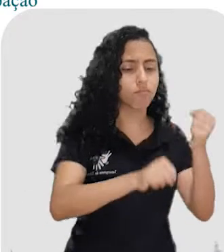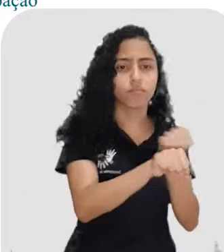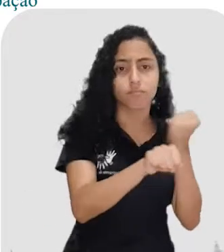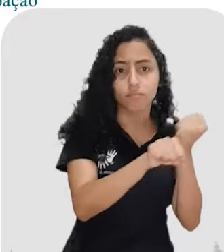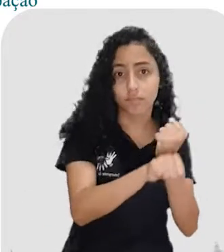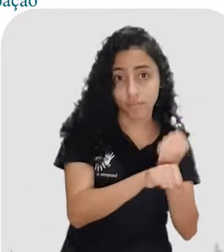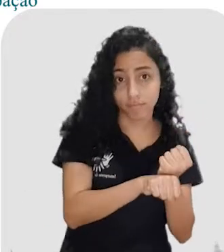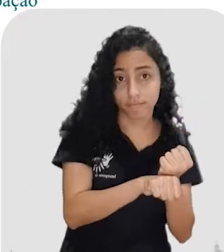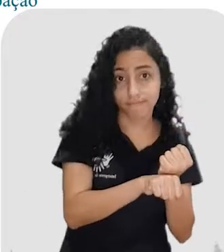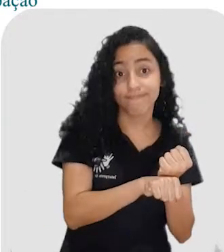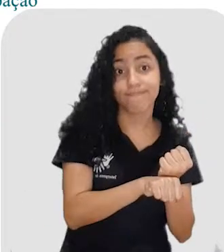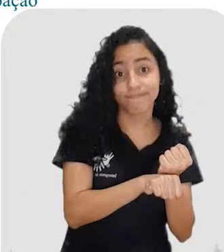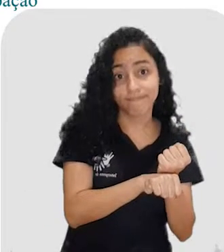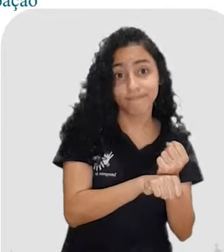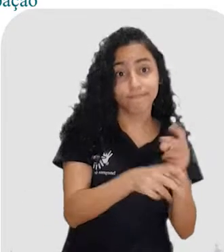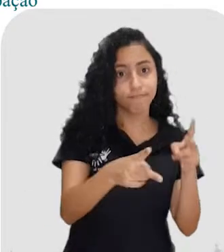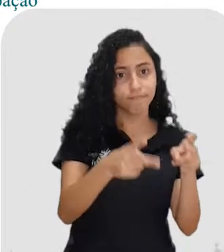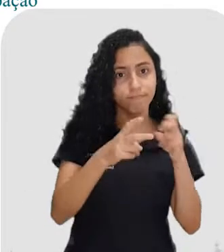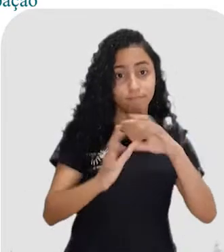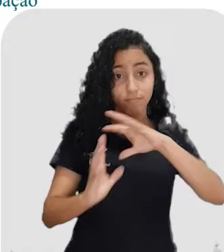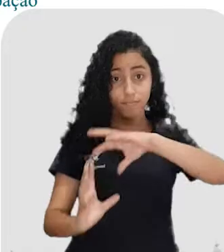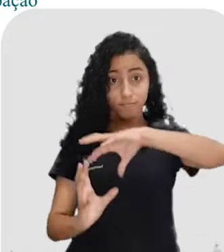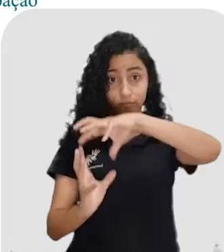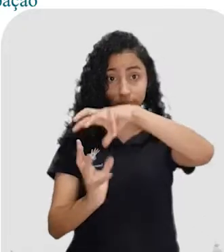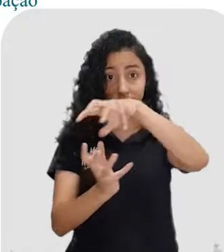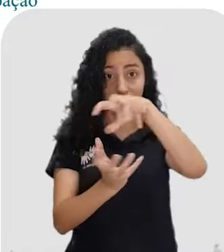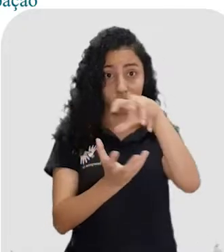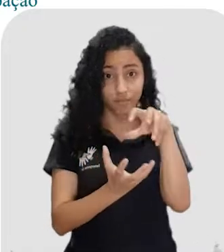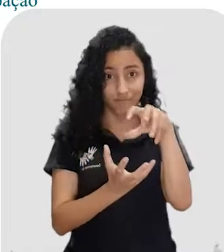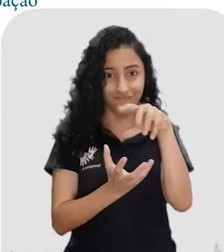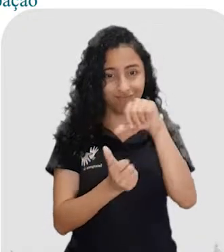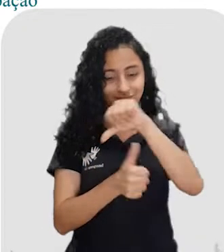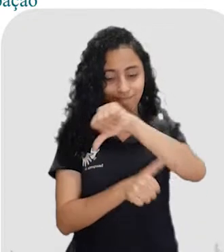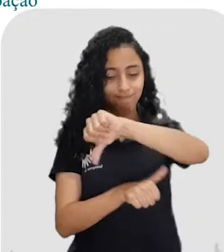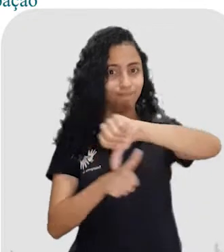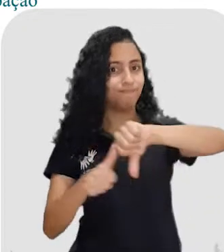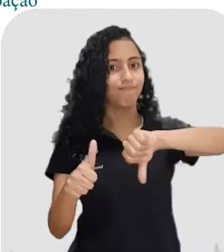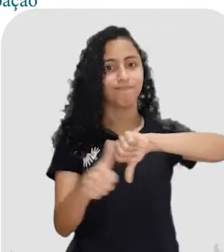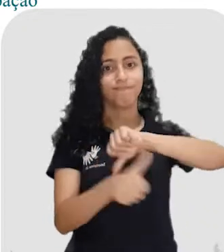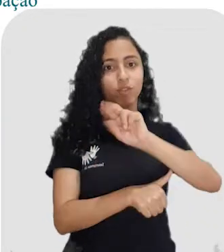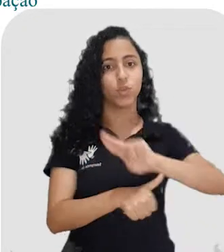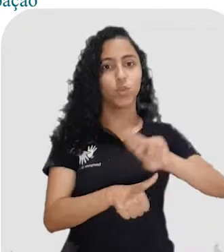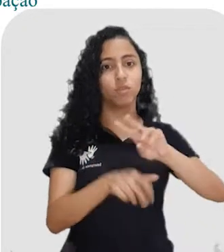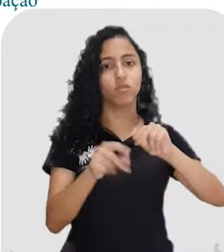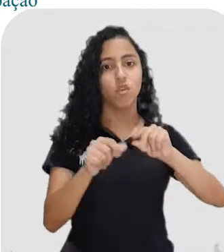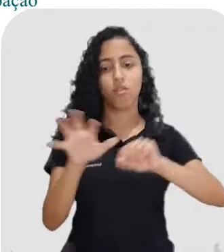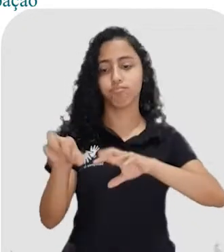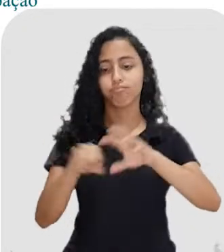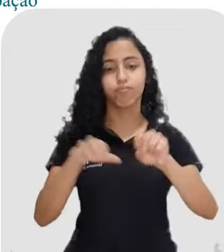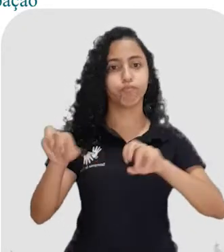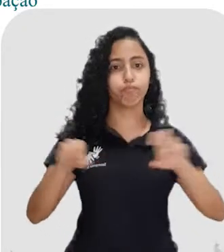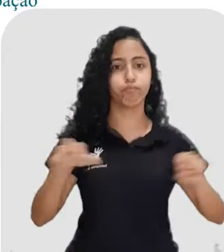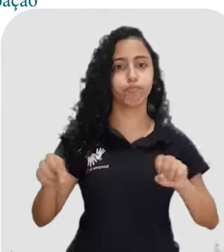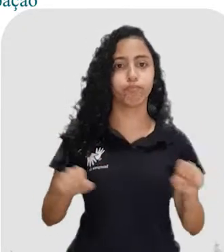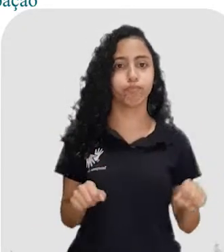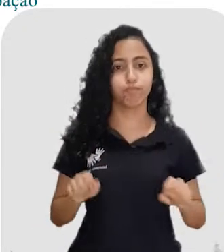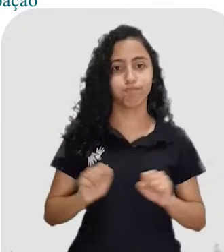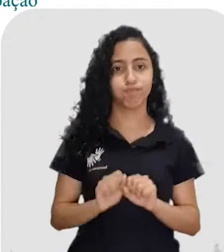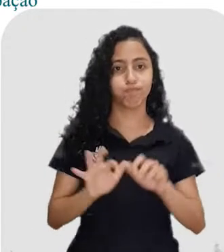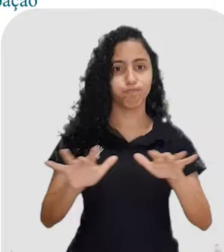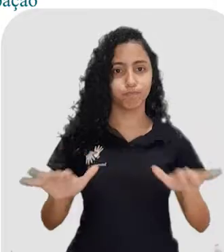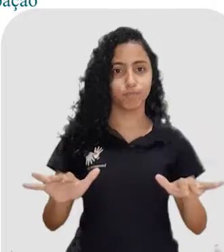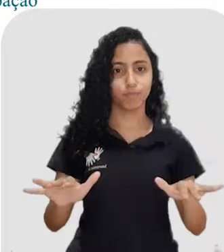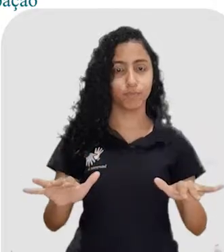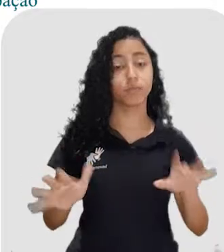né, pelo homem para grandes áreas urbanas. Então, a gente consegue ver que, numa escala planetária, a gente teve uma transformação drástica no uso